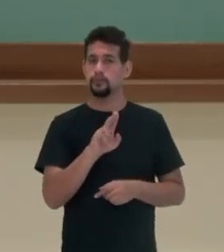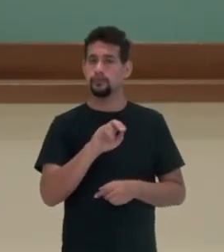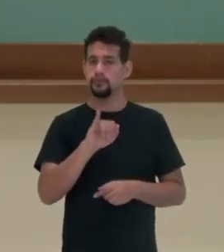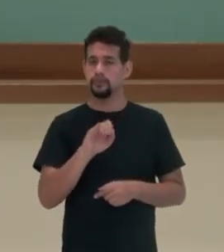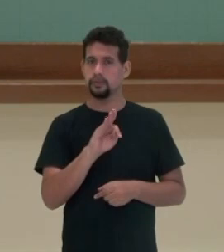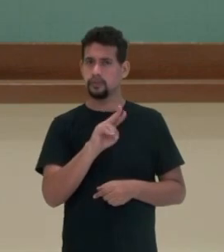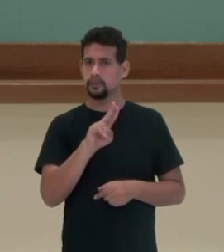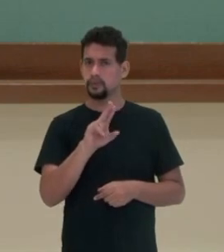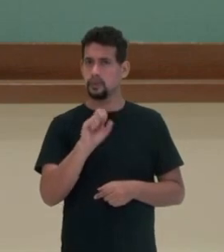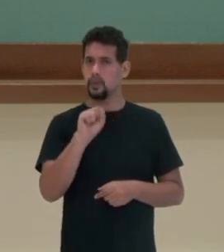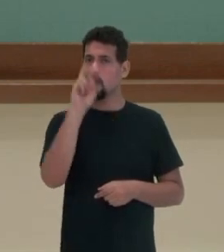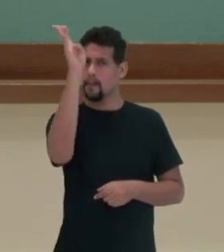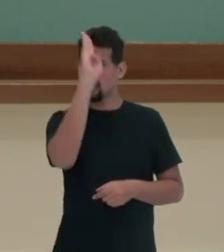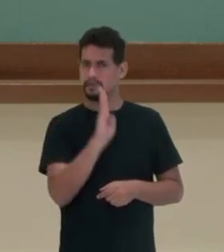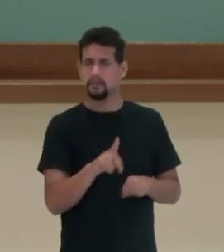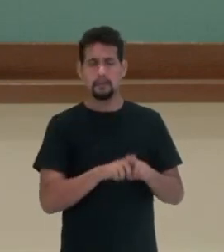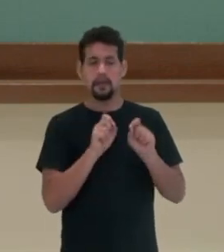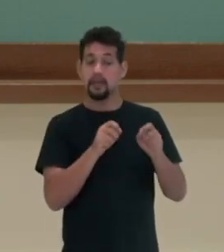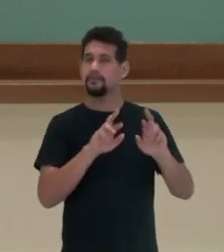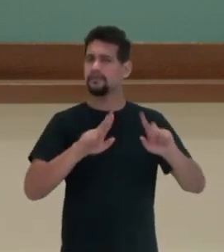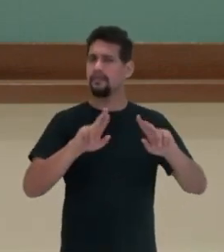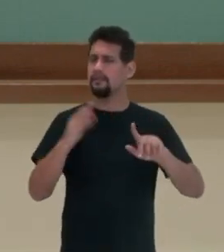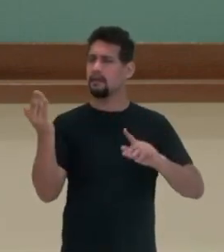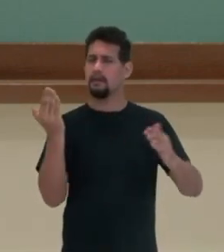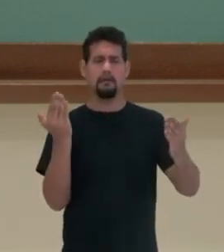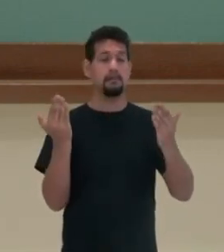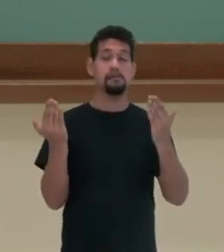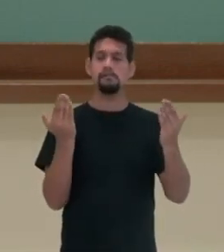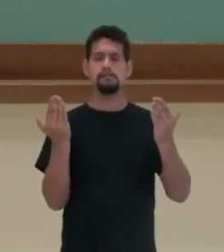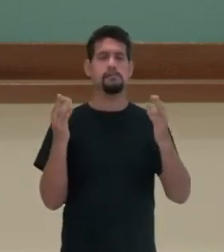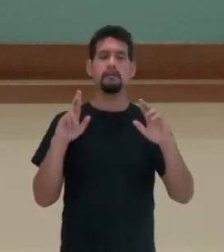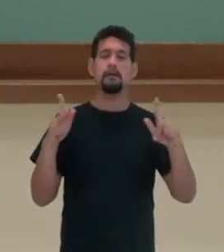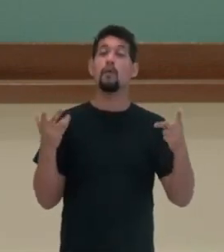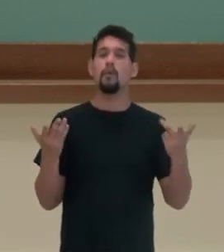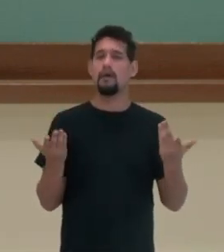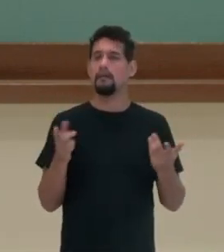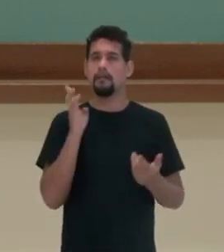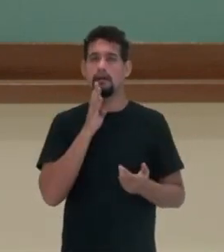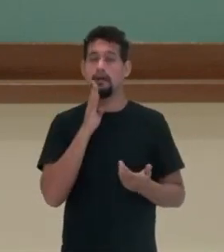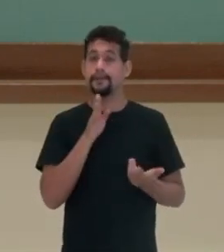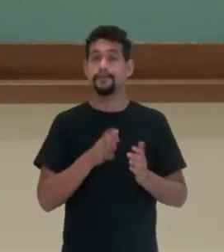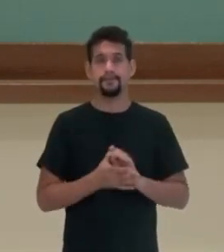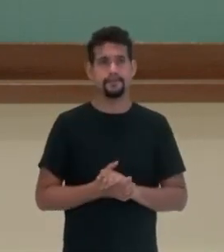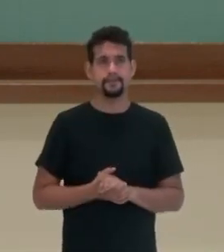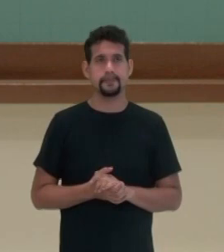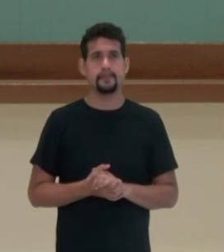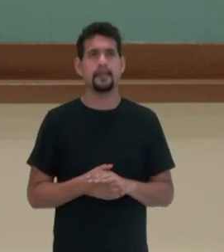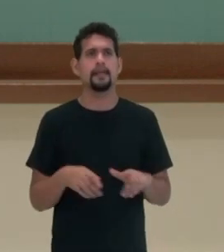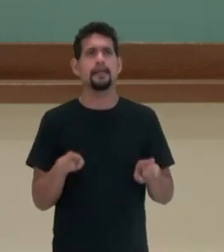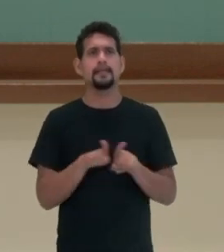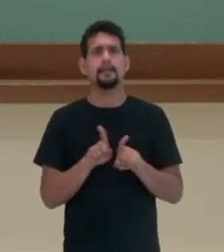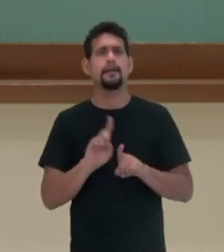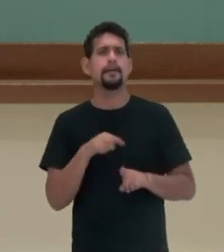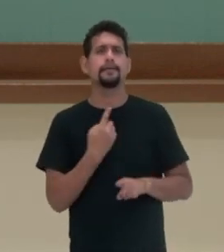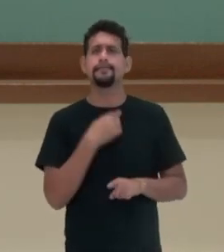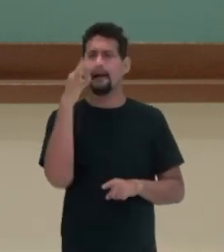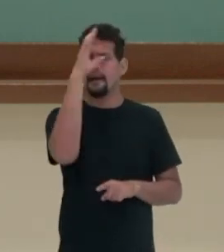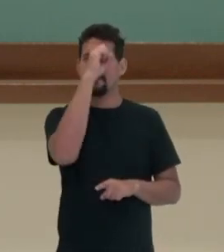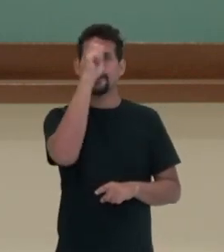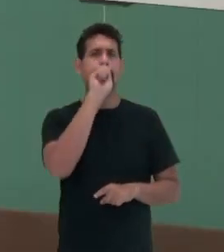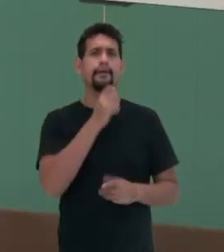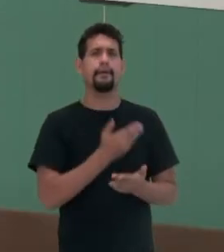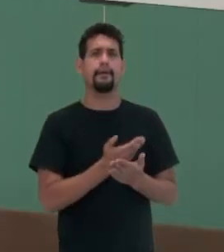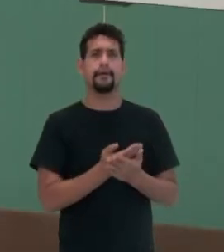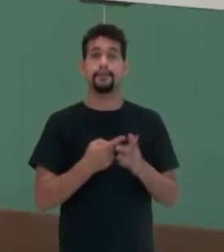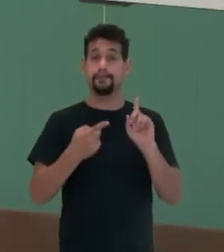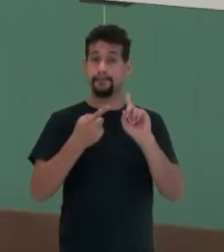aqui, né, a dica para vocês darem uma olhada, diferenciarem um do outro, vocês vão ver que bacana que é. E o que nós vimos nessa nossa aula? A